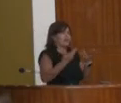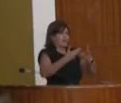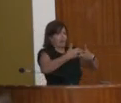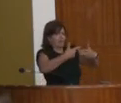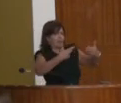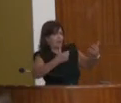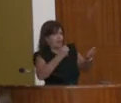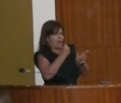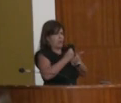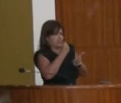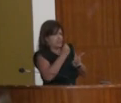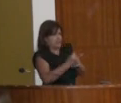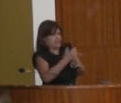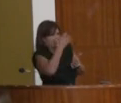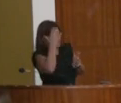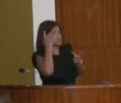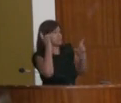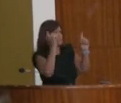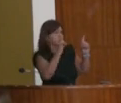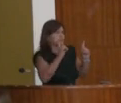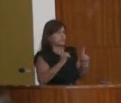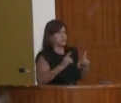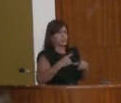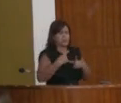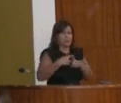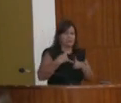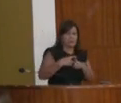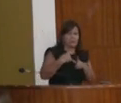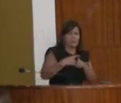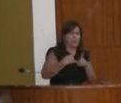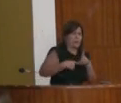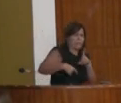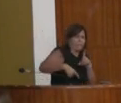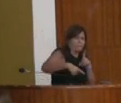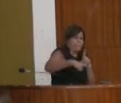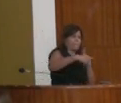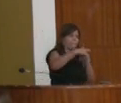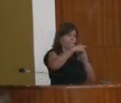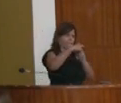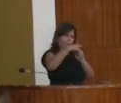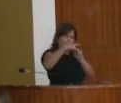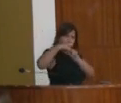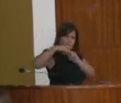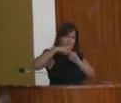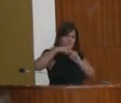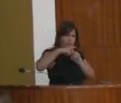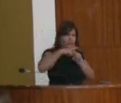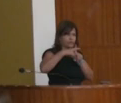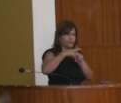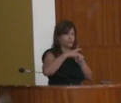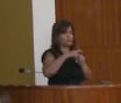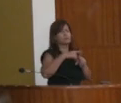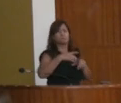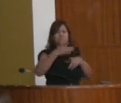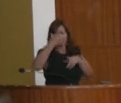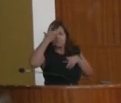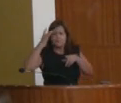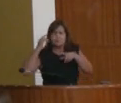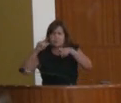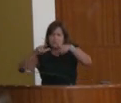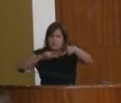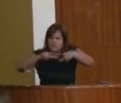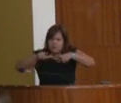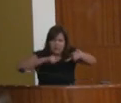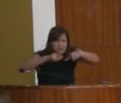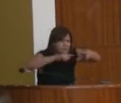para contratar uma pessoa com deficiência para ela não ser produtiva. Nós estamos falando de pessoas, trabalhadores, que são